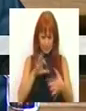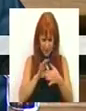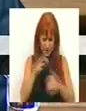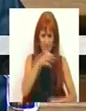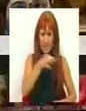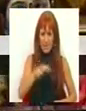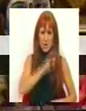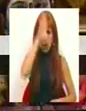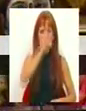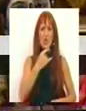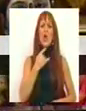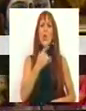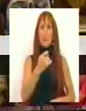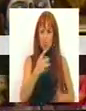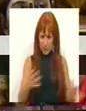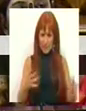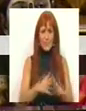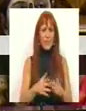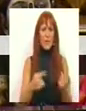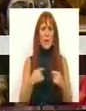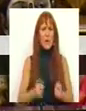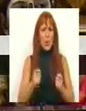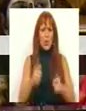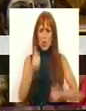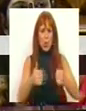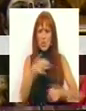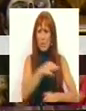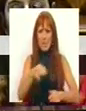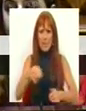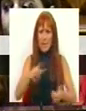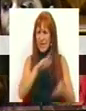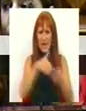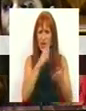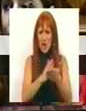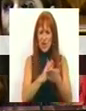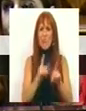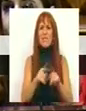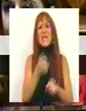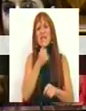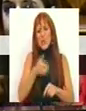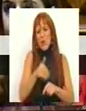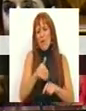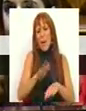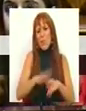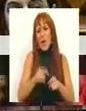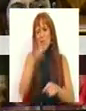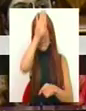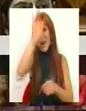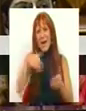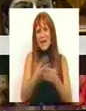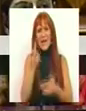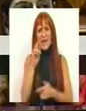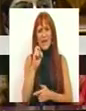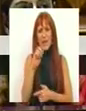Sr. Ministro, eu perguntei-lhe, não lançou o concurso para a PPP de Cascais, vai ter que tomar uma decisão sobre a de Braga até 31